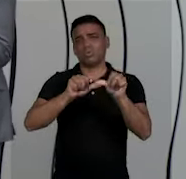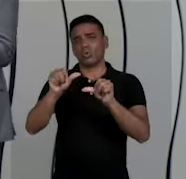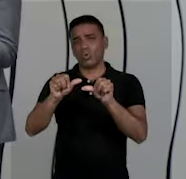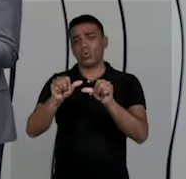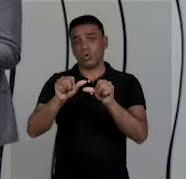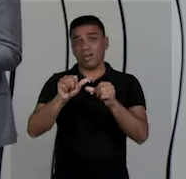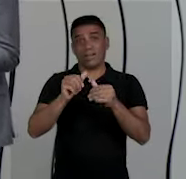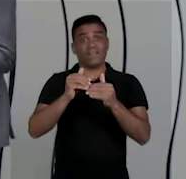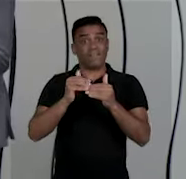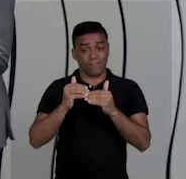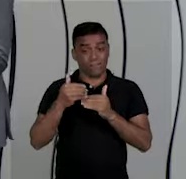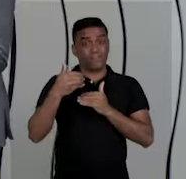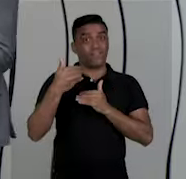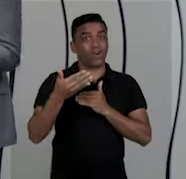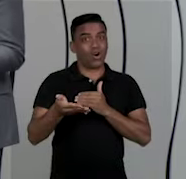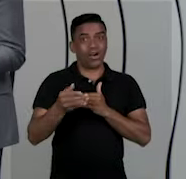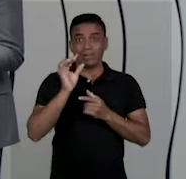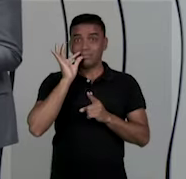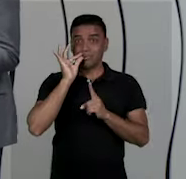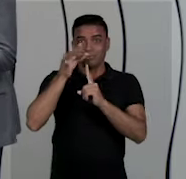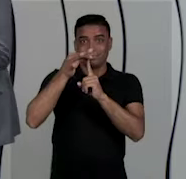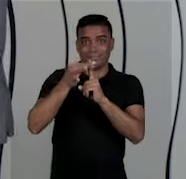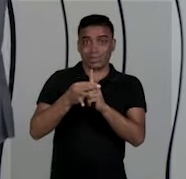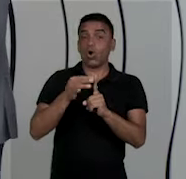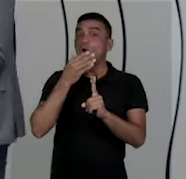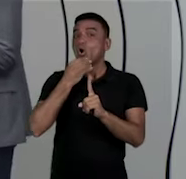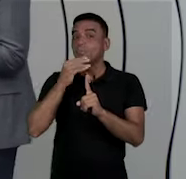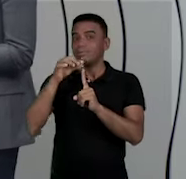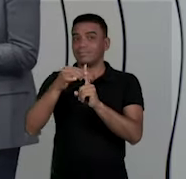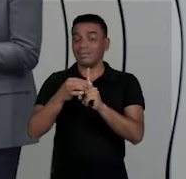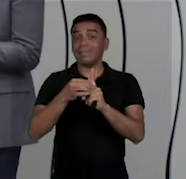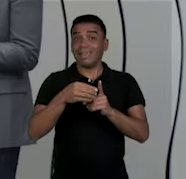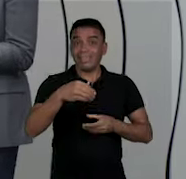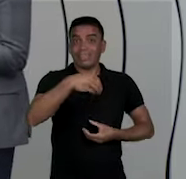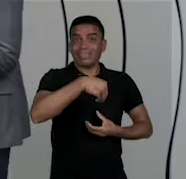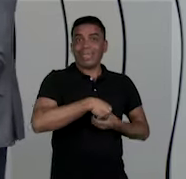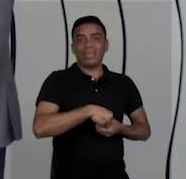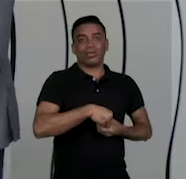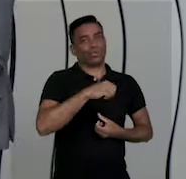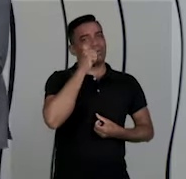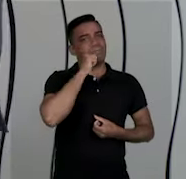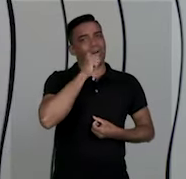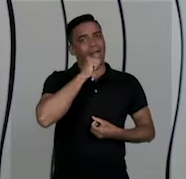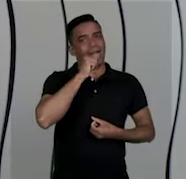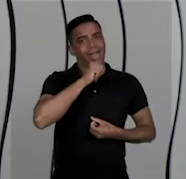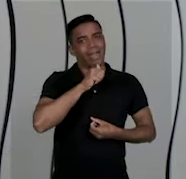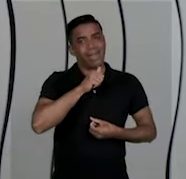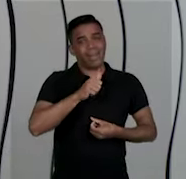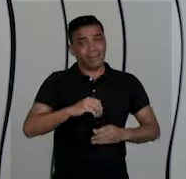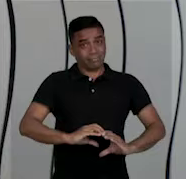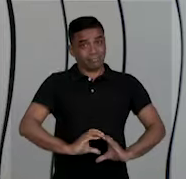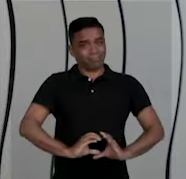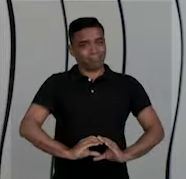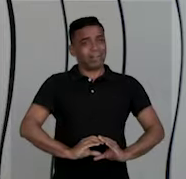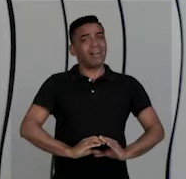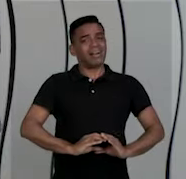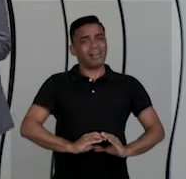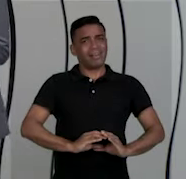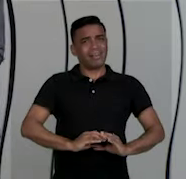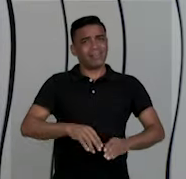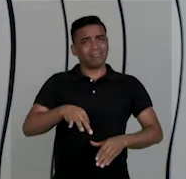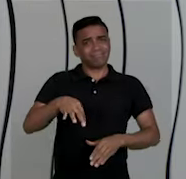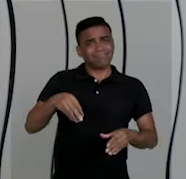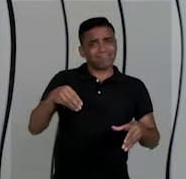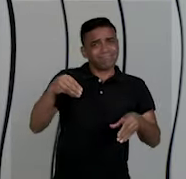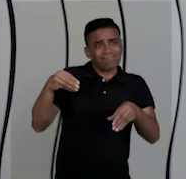preservativo externo, que é o preservativo masculino, e o preservativo interno, que é o preservativo feminino. Por que ele é chamado de interno,